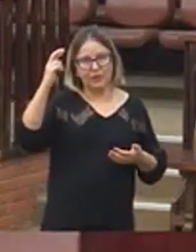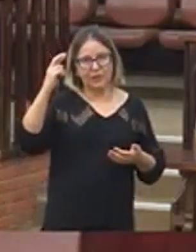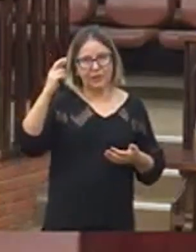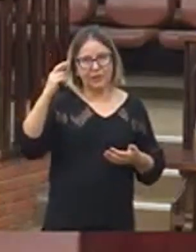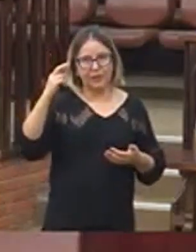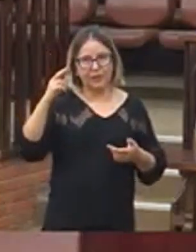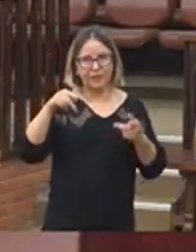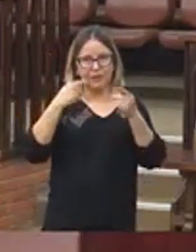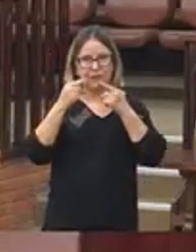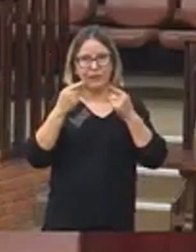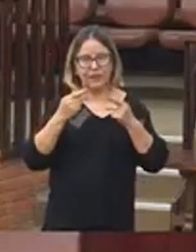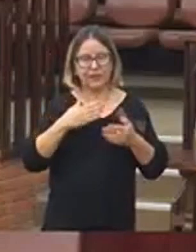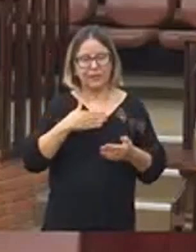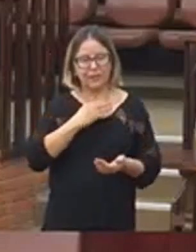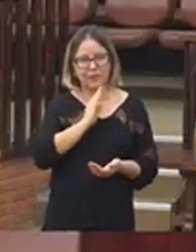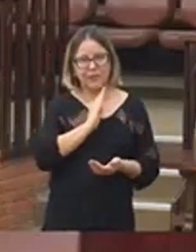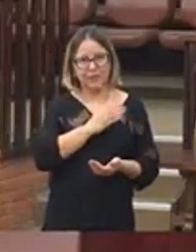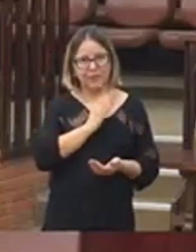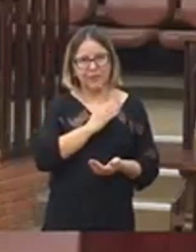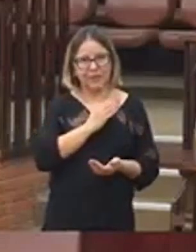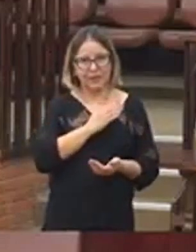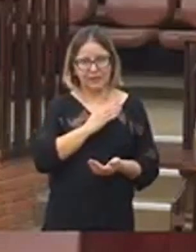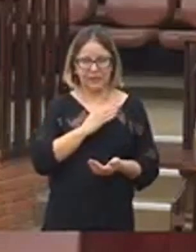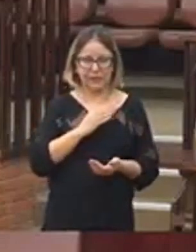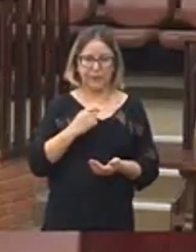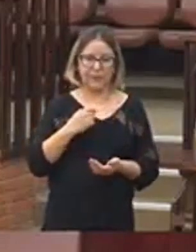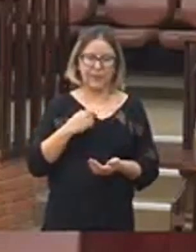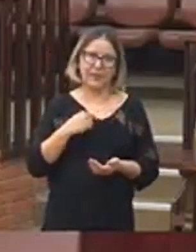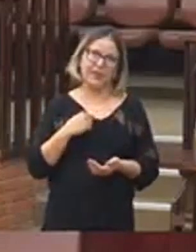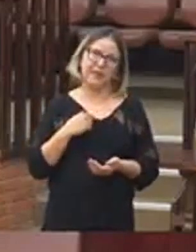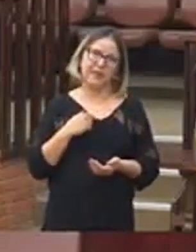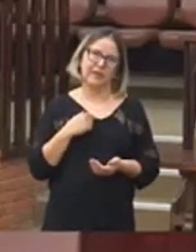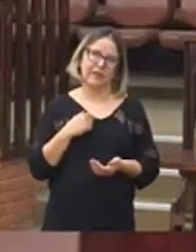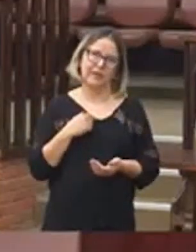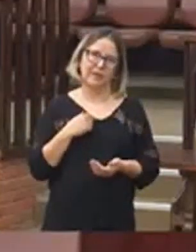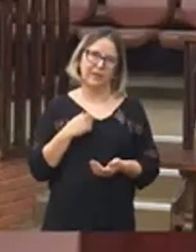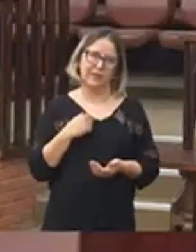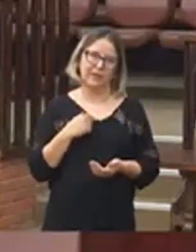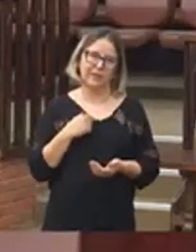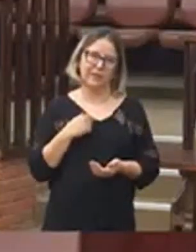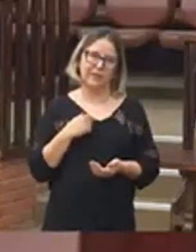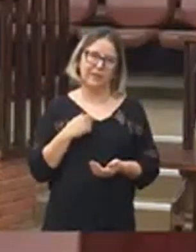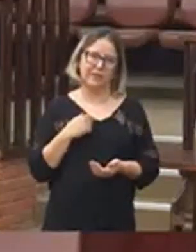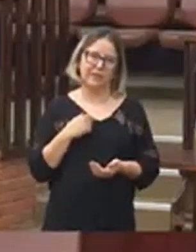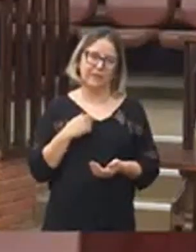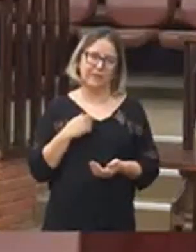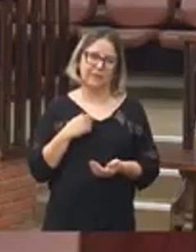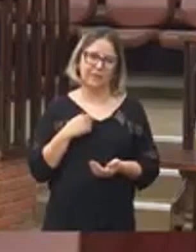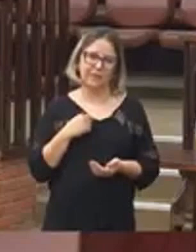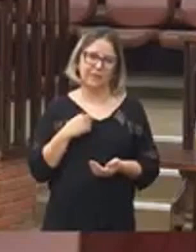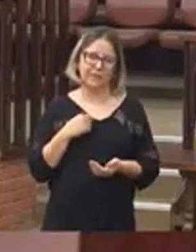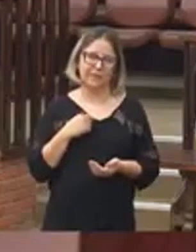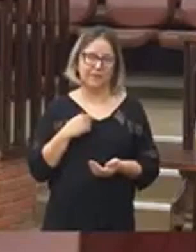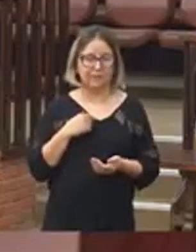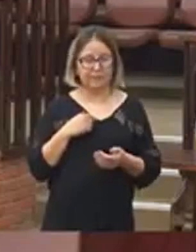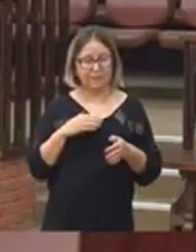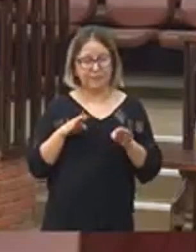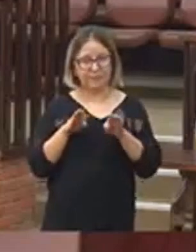muito. Eu tenho indicado a alguns irmãos que estão crescendo nessa